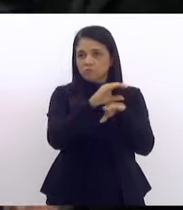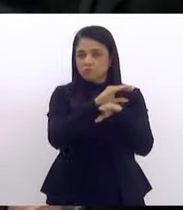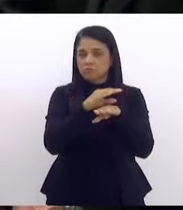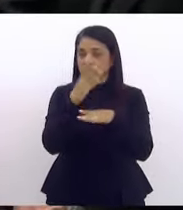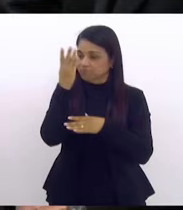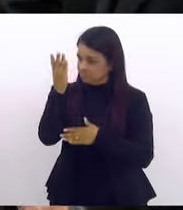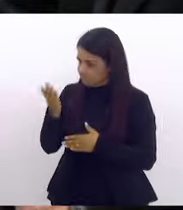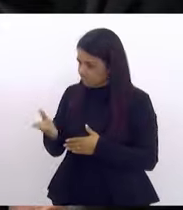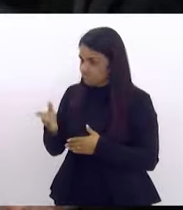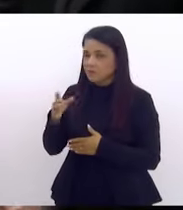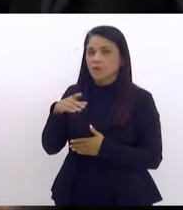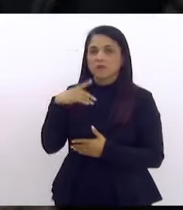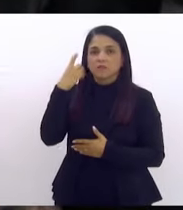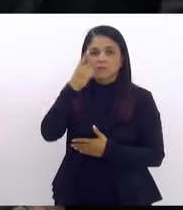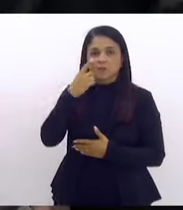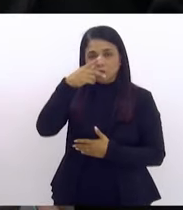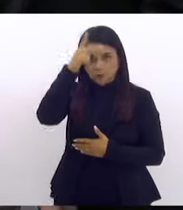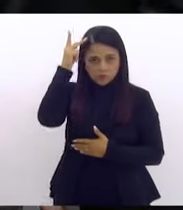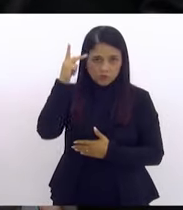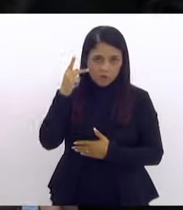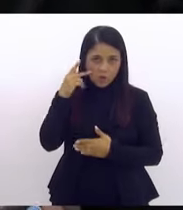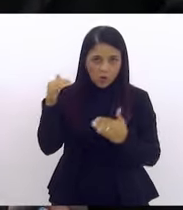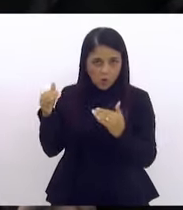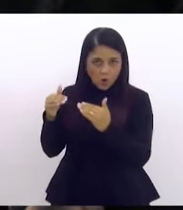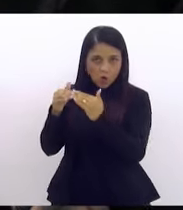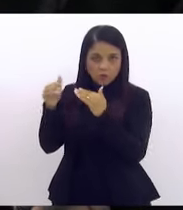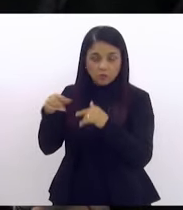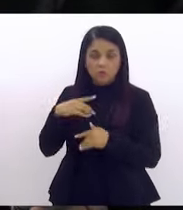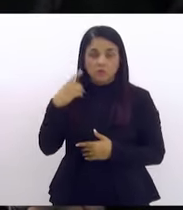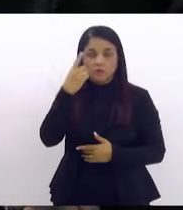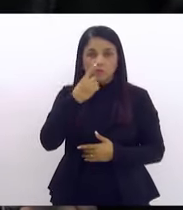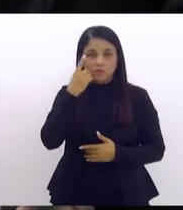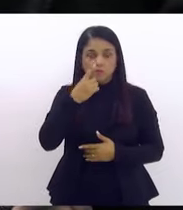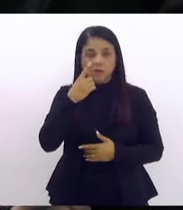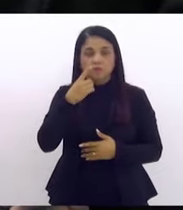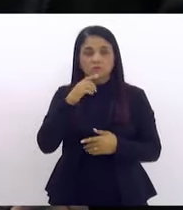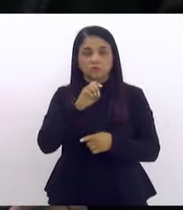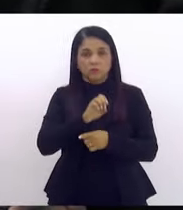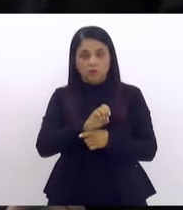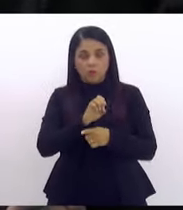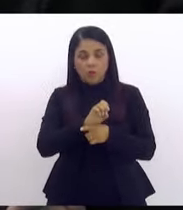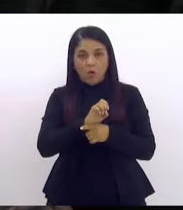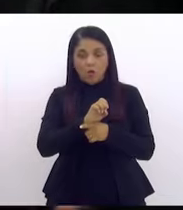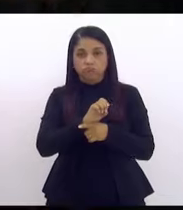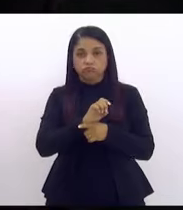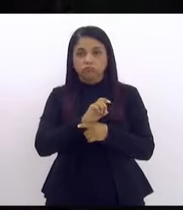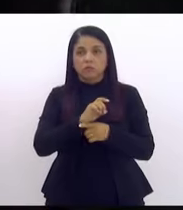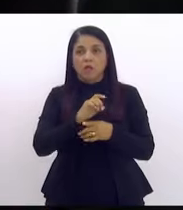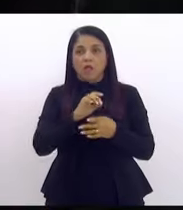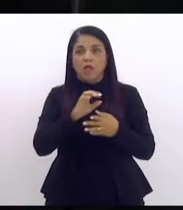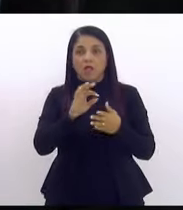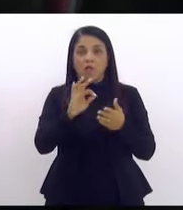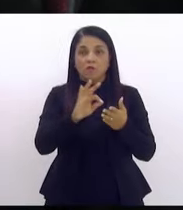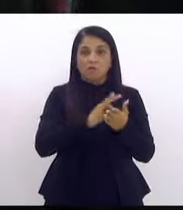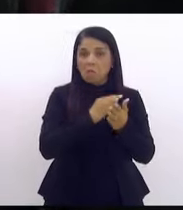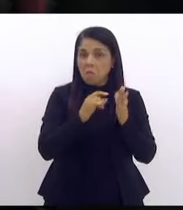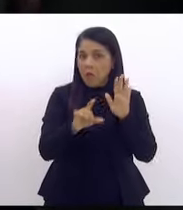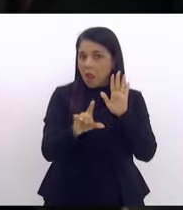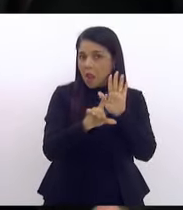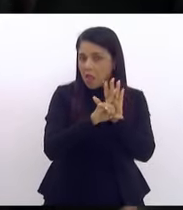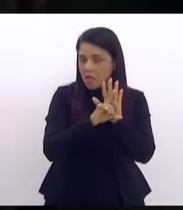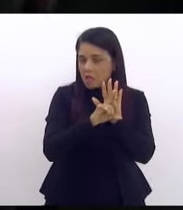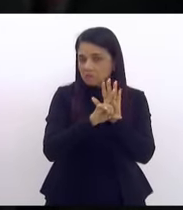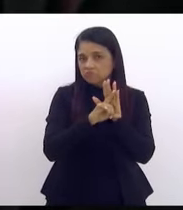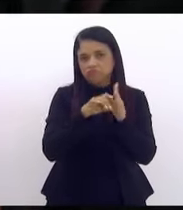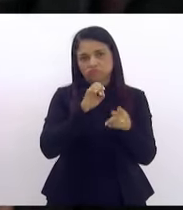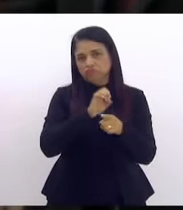deputado Luiz Paulo, porque um deputado estadual pretender revogar uma lei estadual, não há nada de inconstitucional nisso,